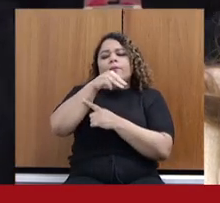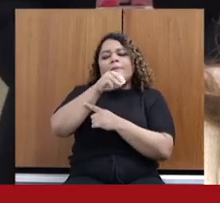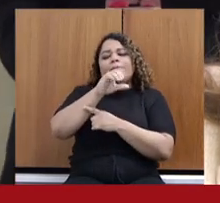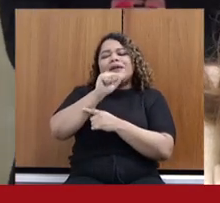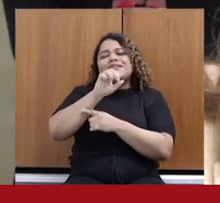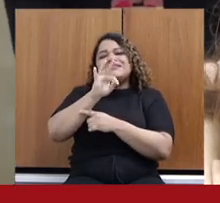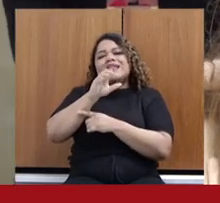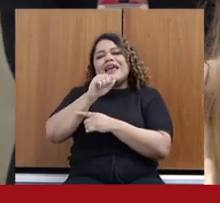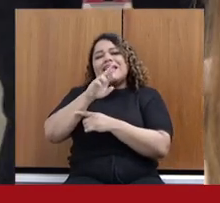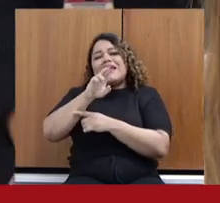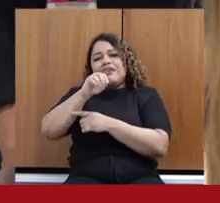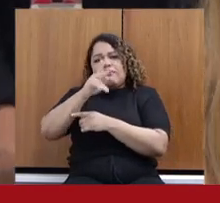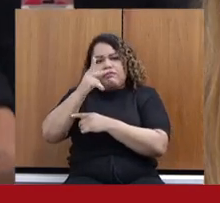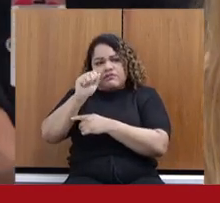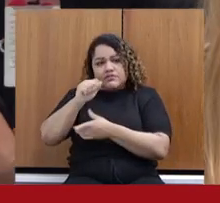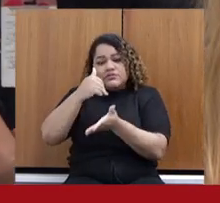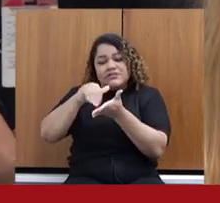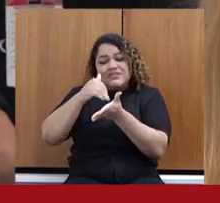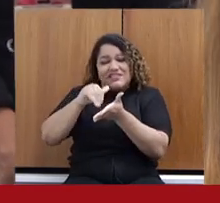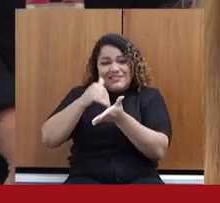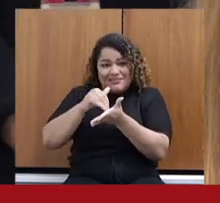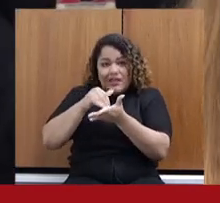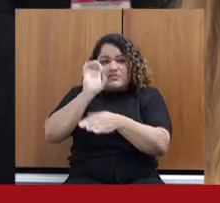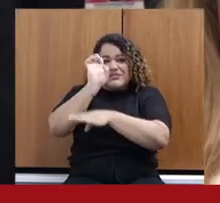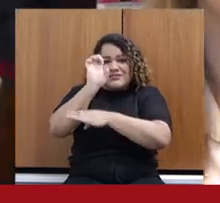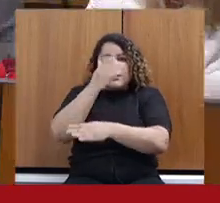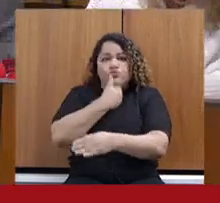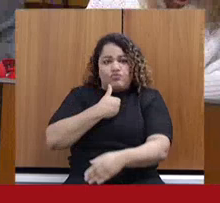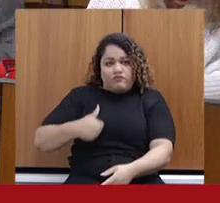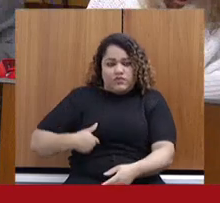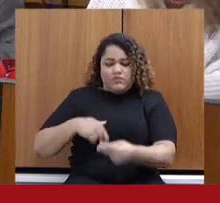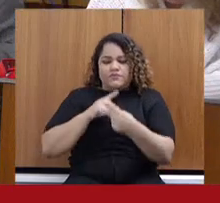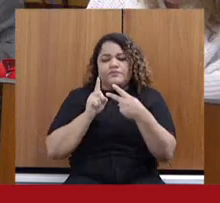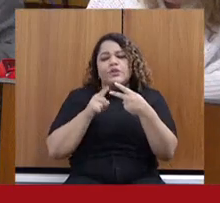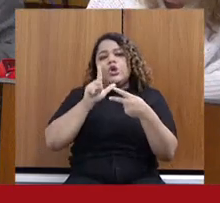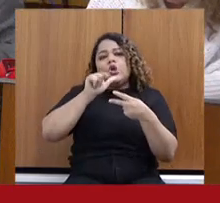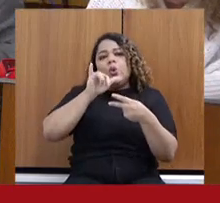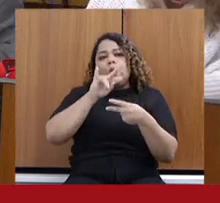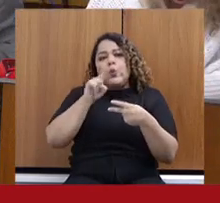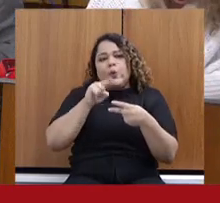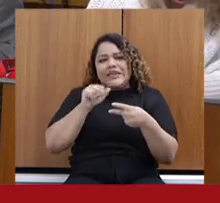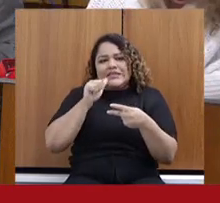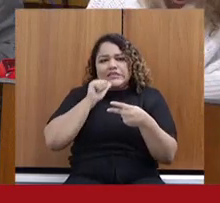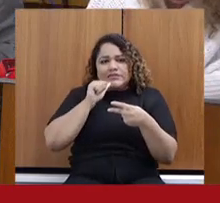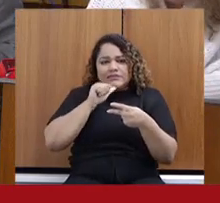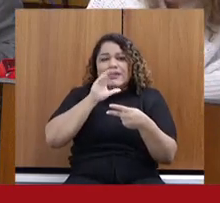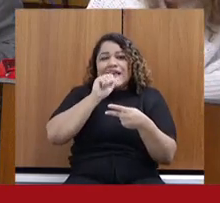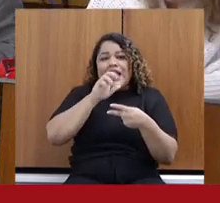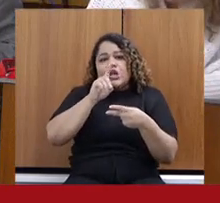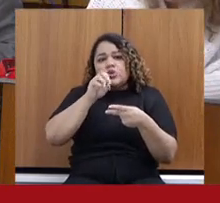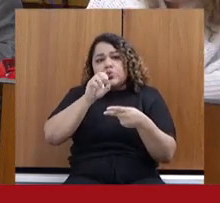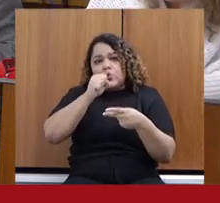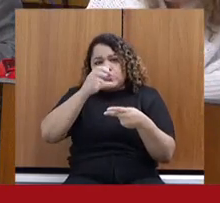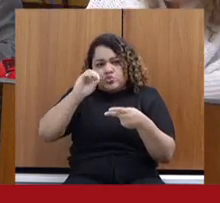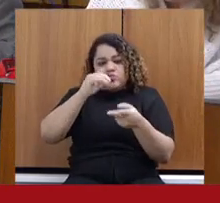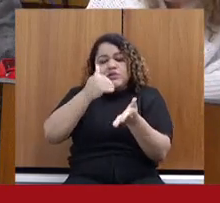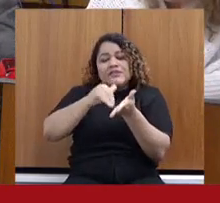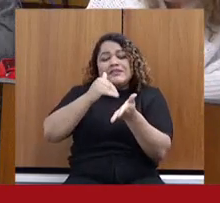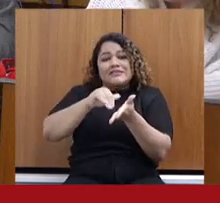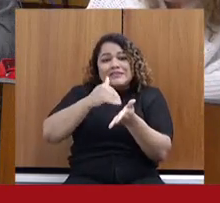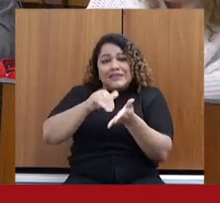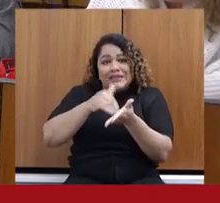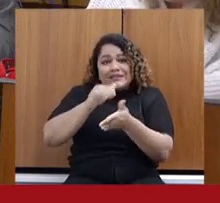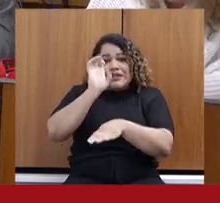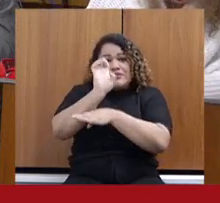Igor Mascarenhas Eto, secretário de Estado de Governo. Luísa Cardoso Barreto, secretária de Estado de